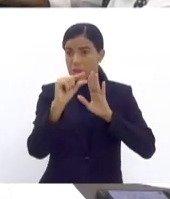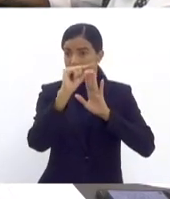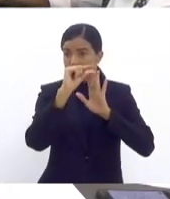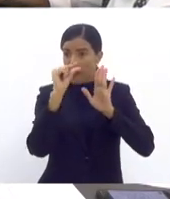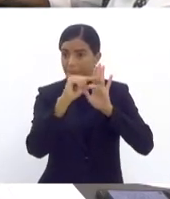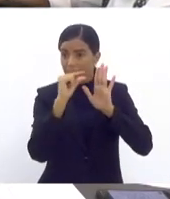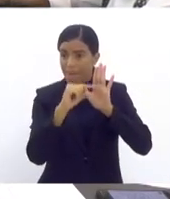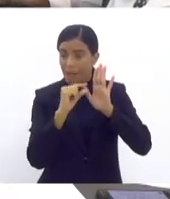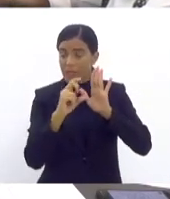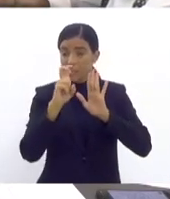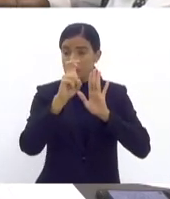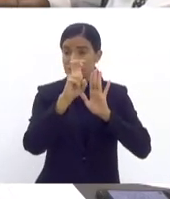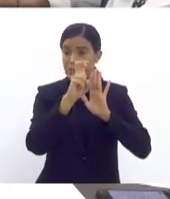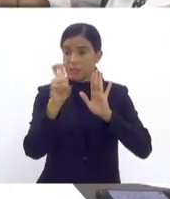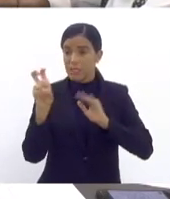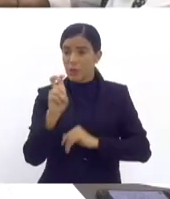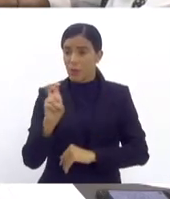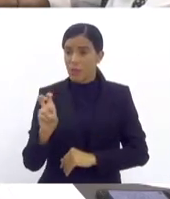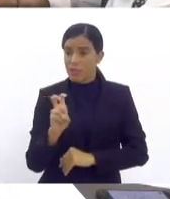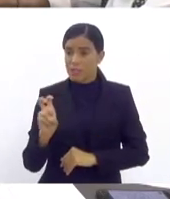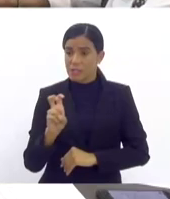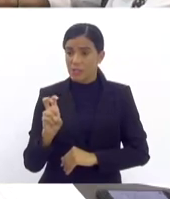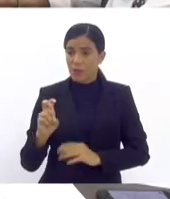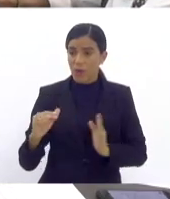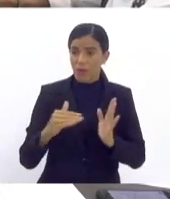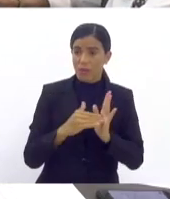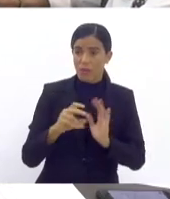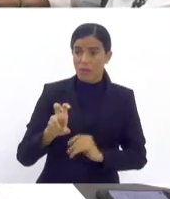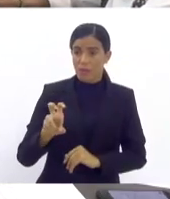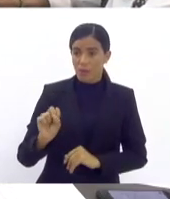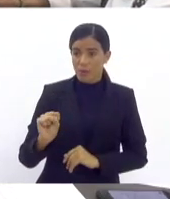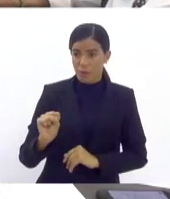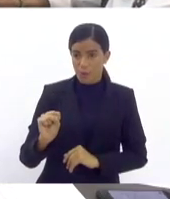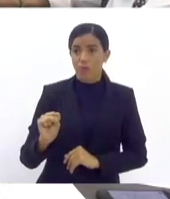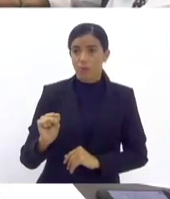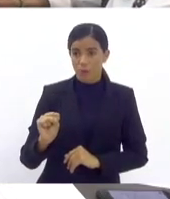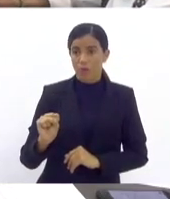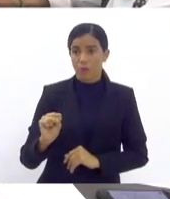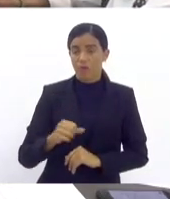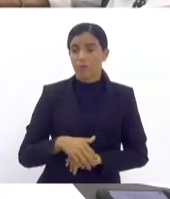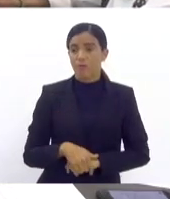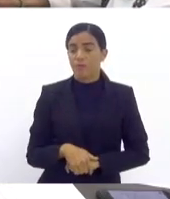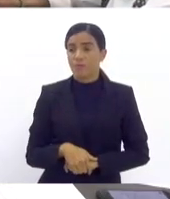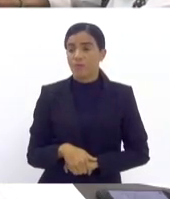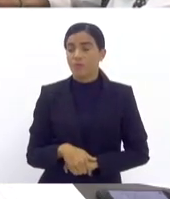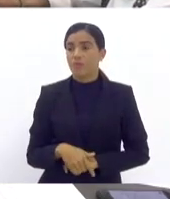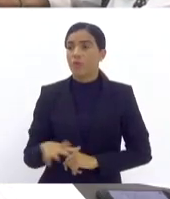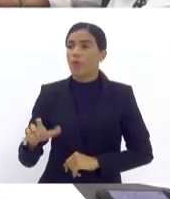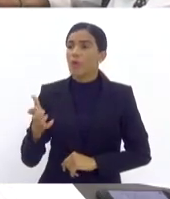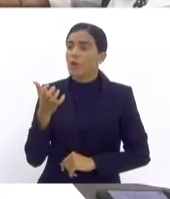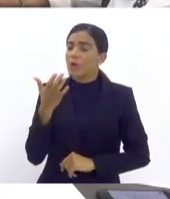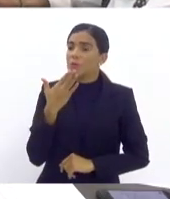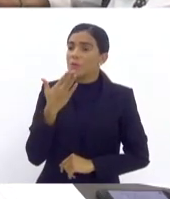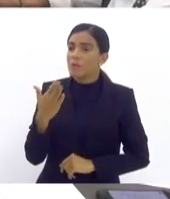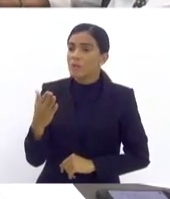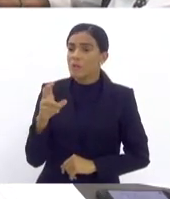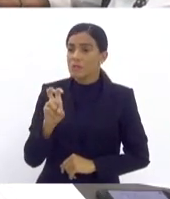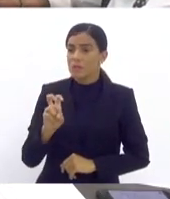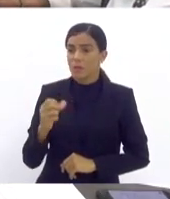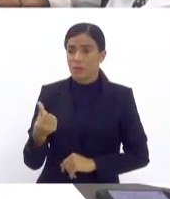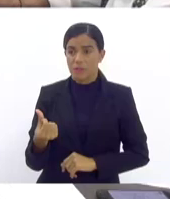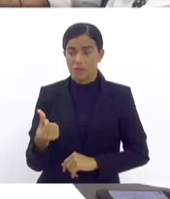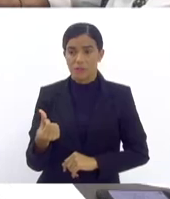do 55 ao 58, que depois entram as prejudicabilidades. Eu queria pedir o